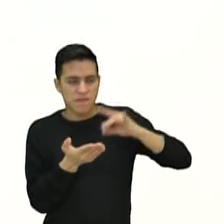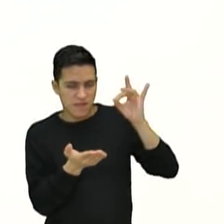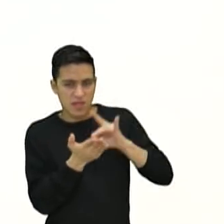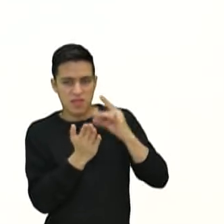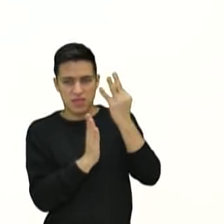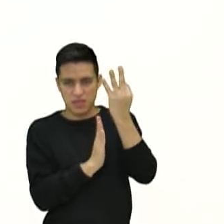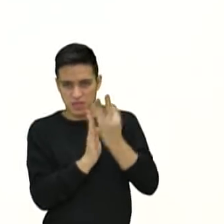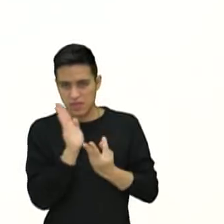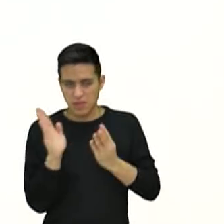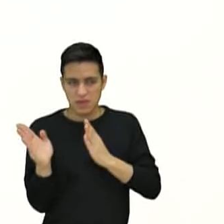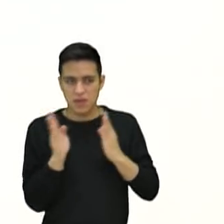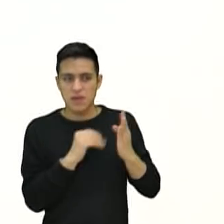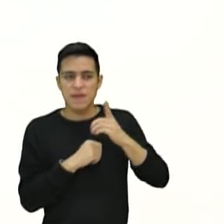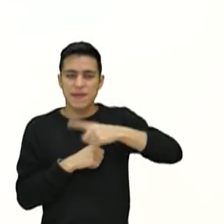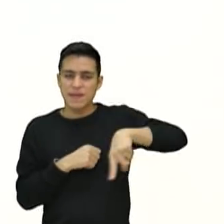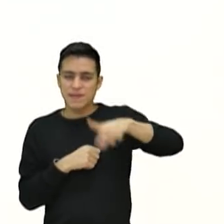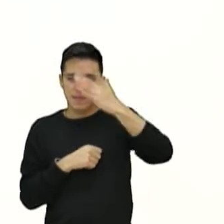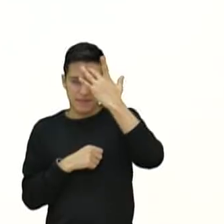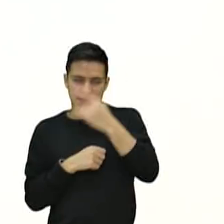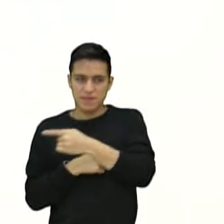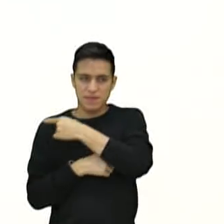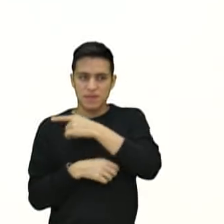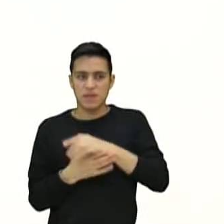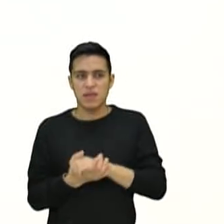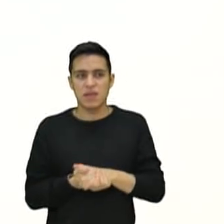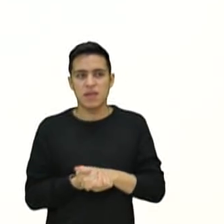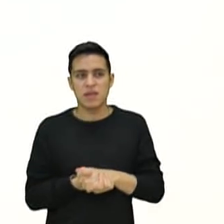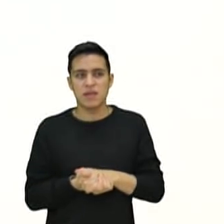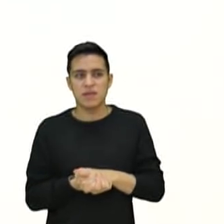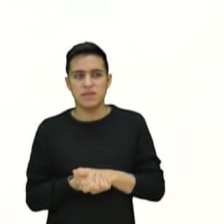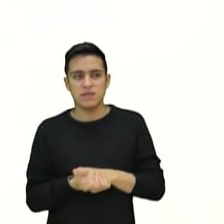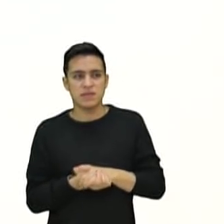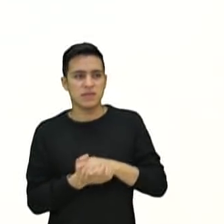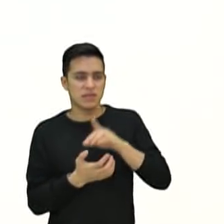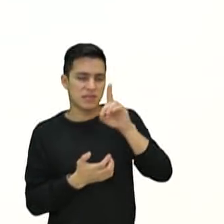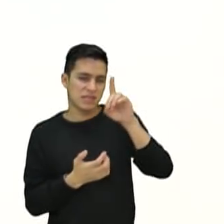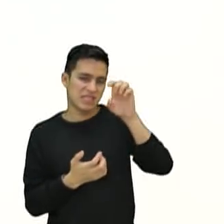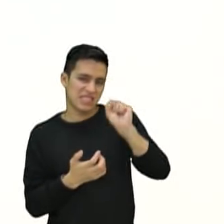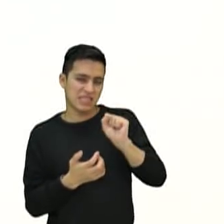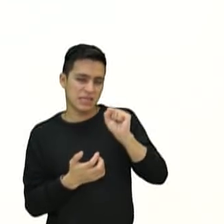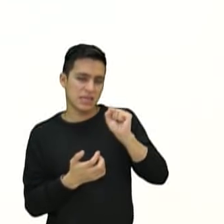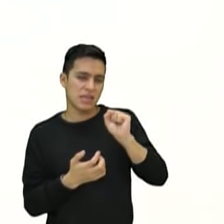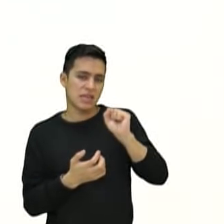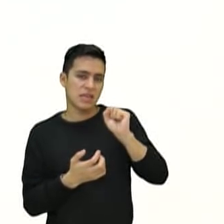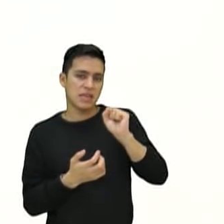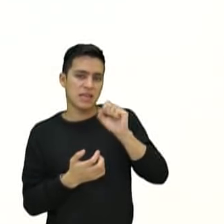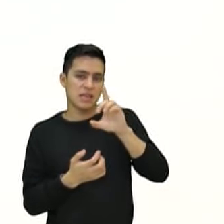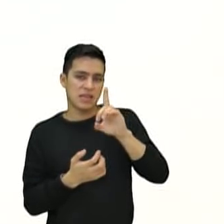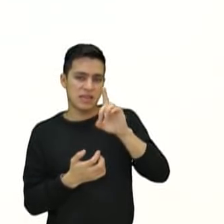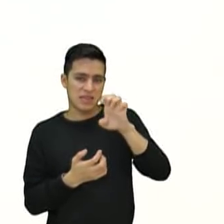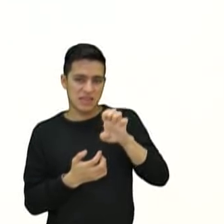aqui, inclusive essa bolinha deve ir um pouquinho mais para cá. Lembre-se,